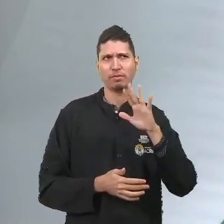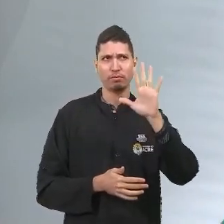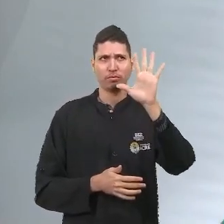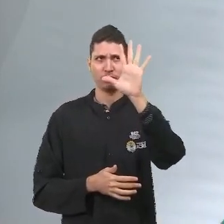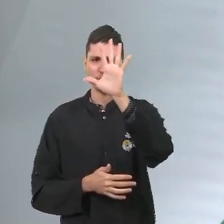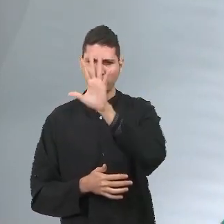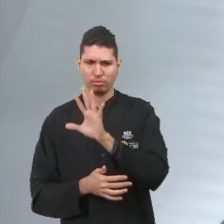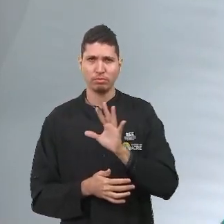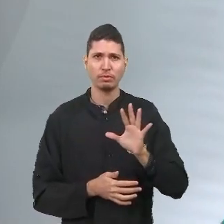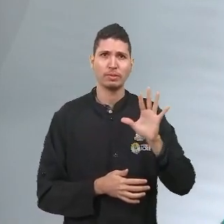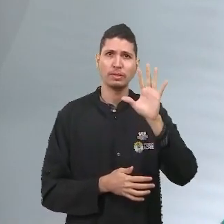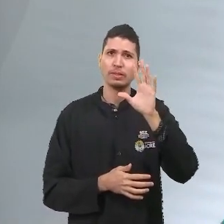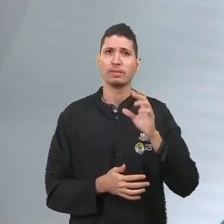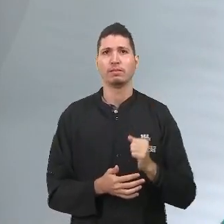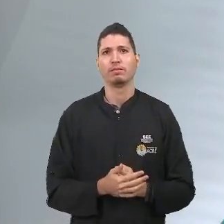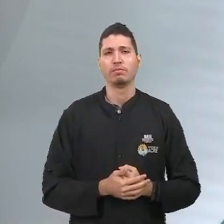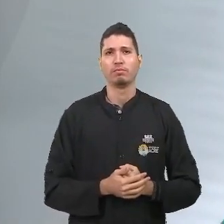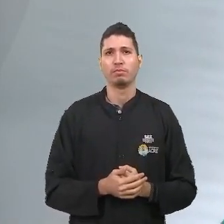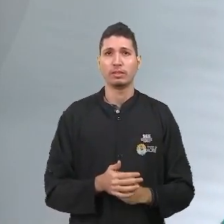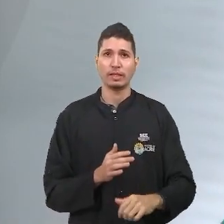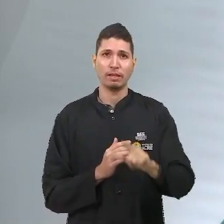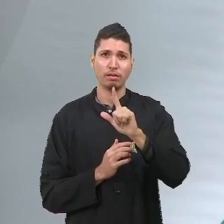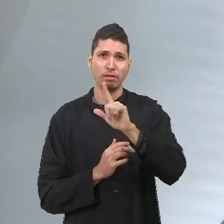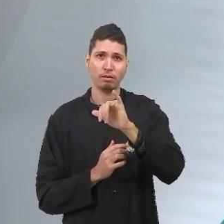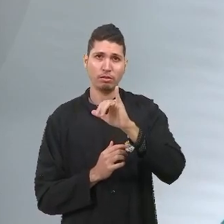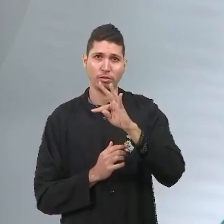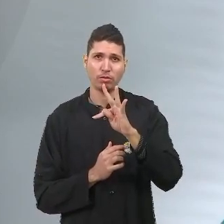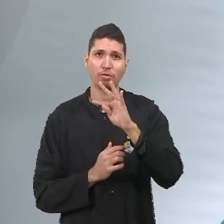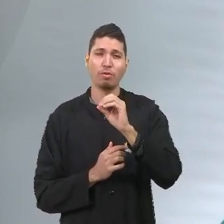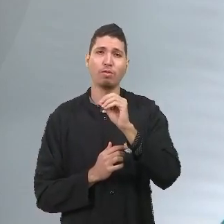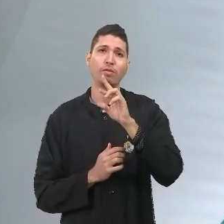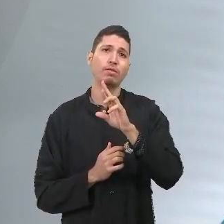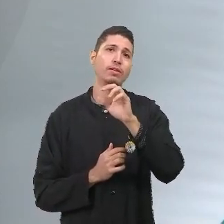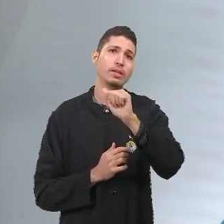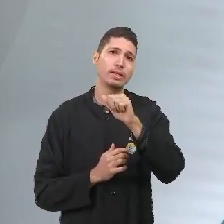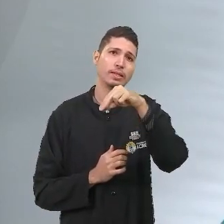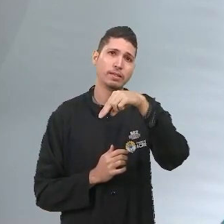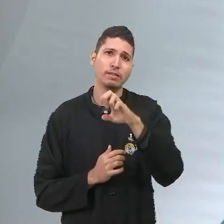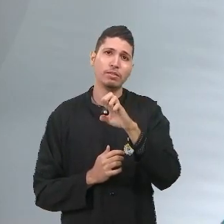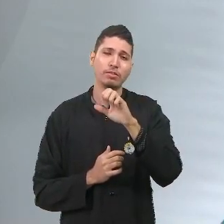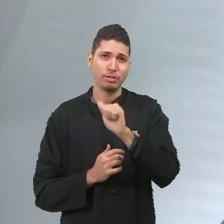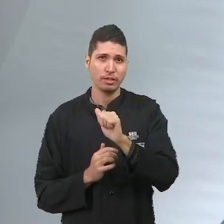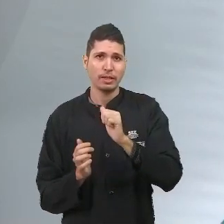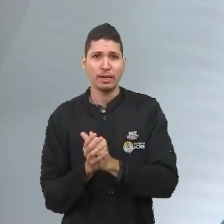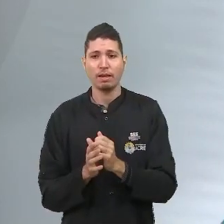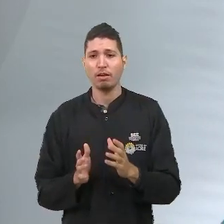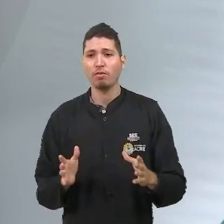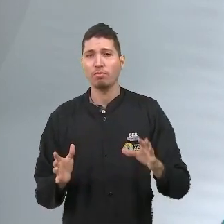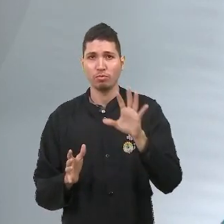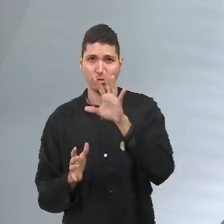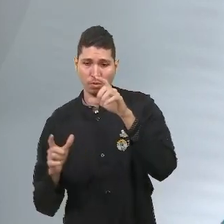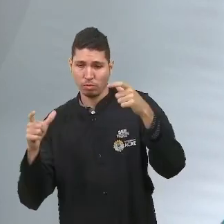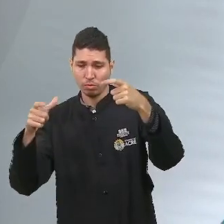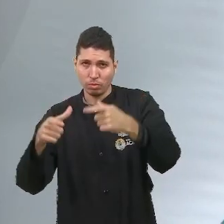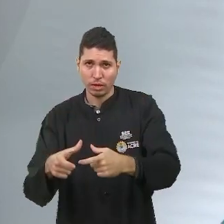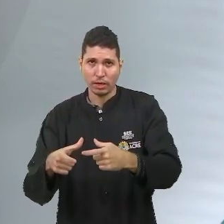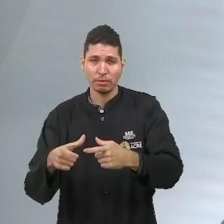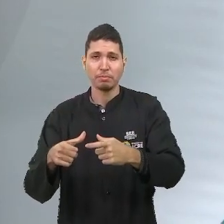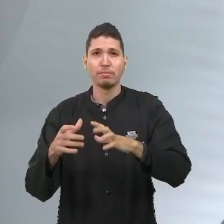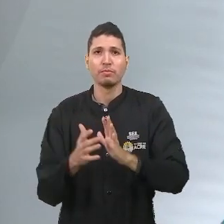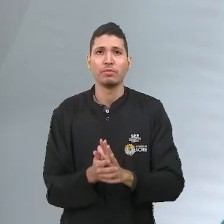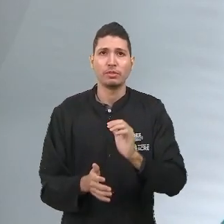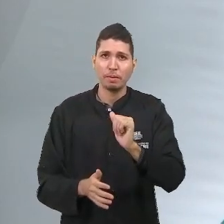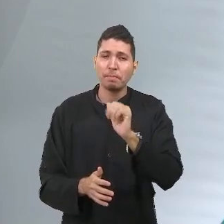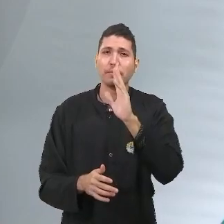vai perceber que a região litorânea do Brasil é a região onde tem o maior número de pessoas. Lógico, a geografia ela sempre está ligada aí